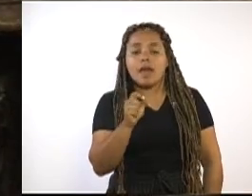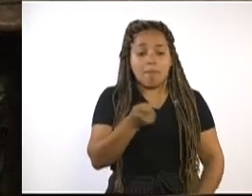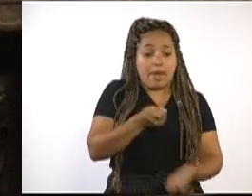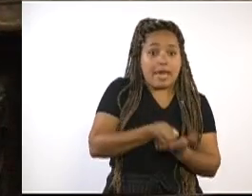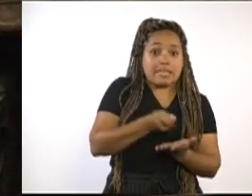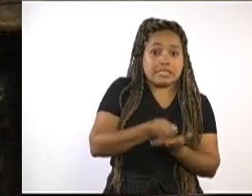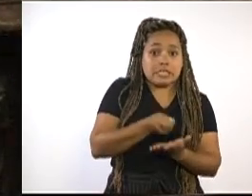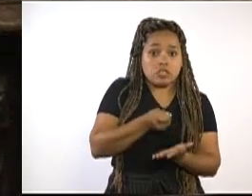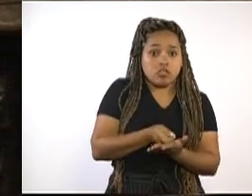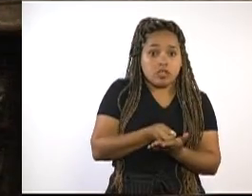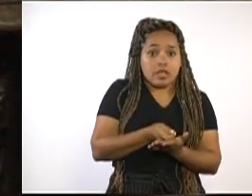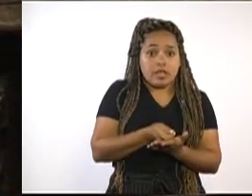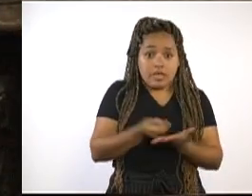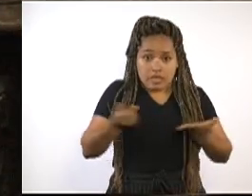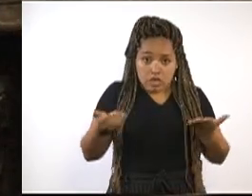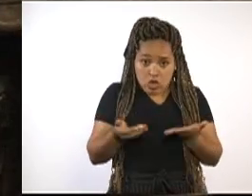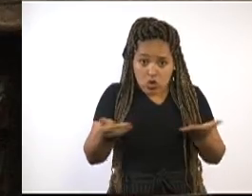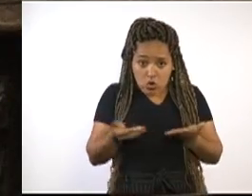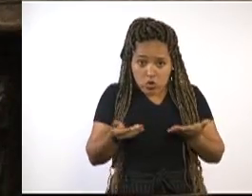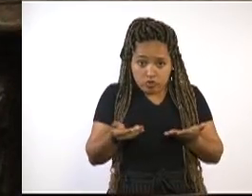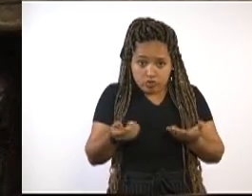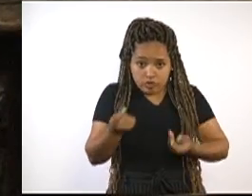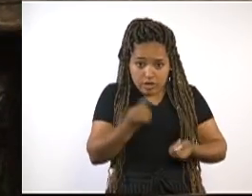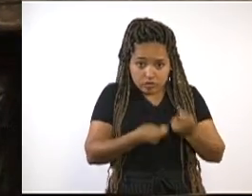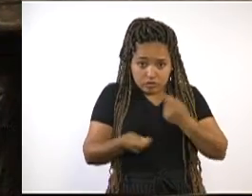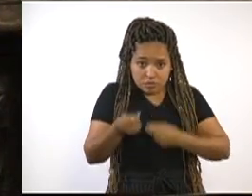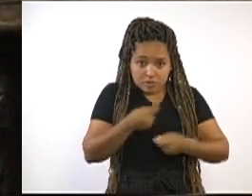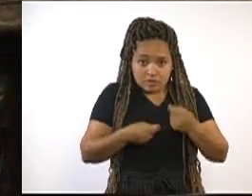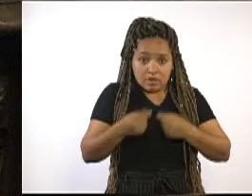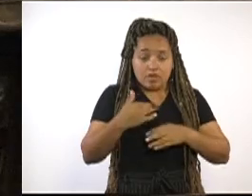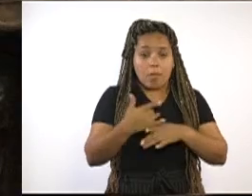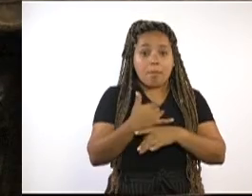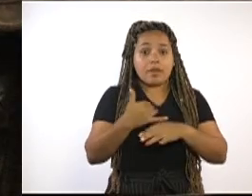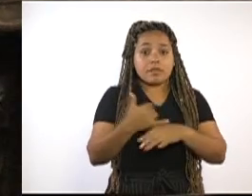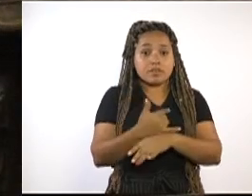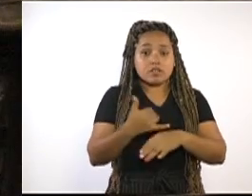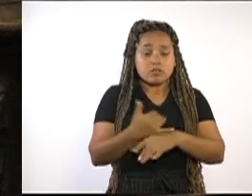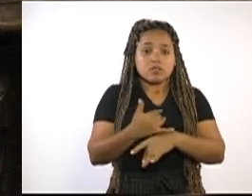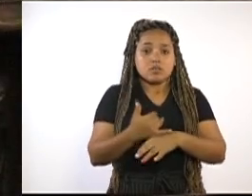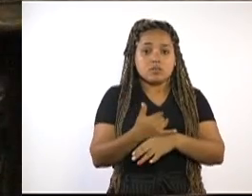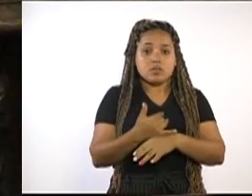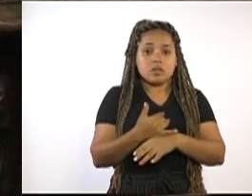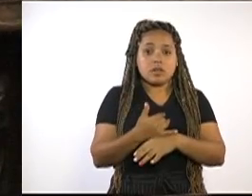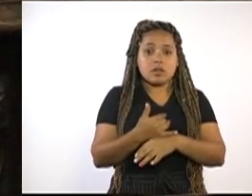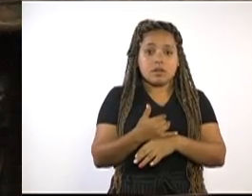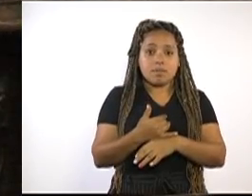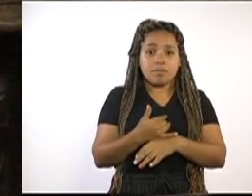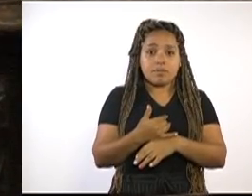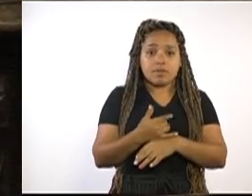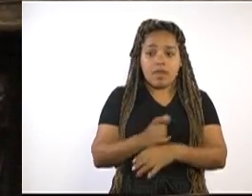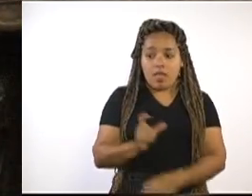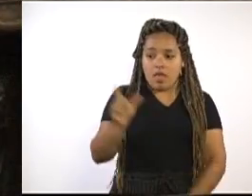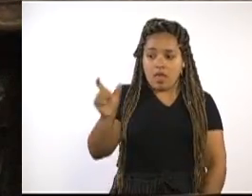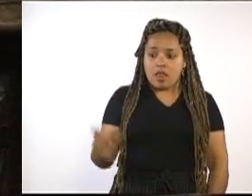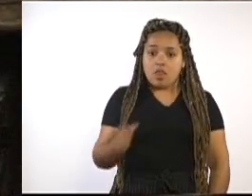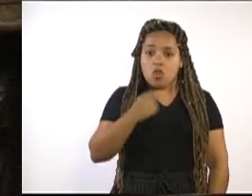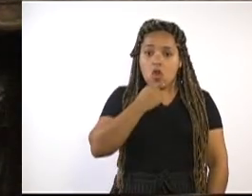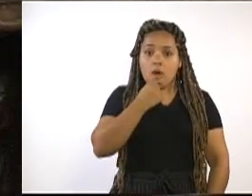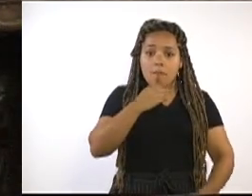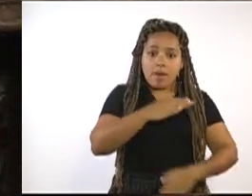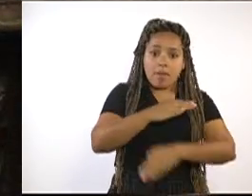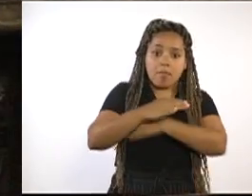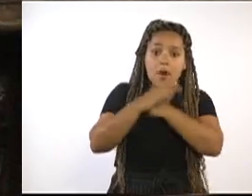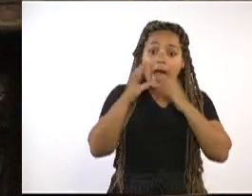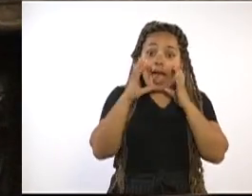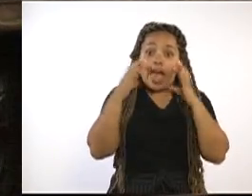exigir que a atual administração municipal do Rio de Janeiro, na pessoa do prefeito Marcelo Crivella, tente resolver